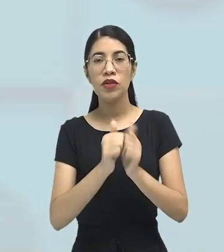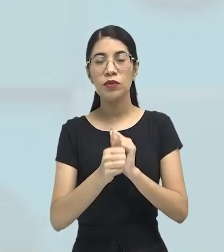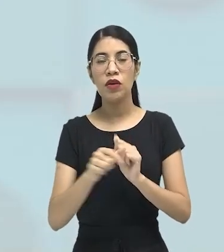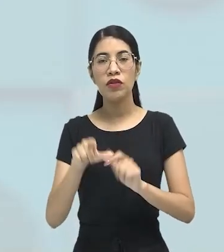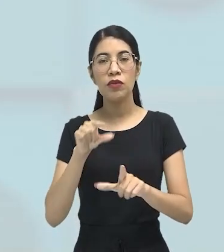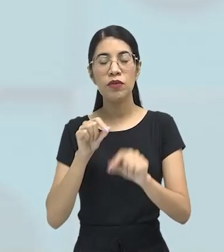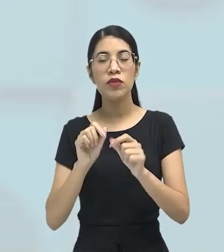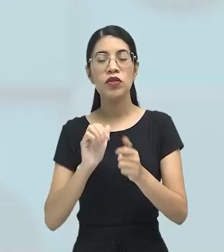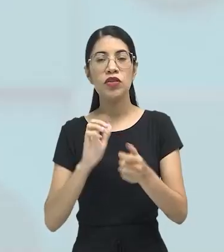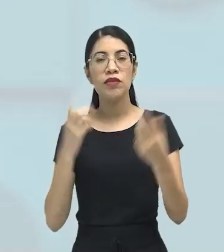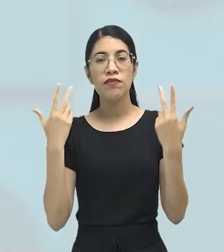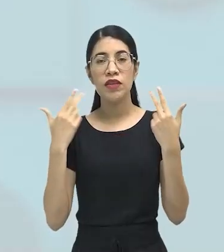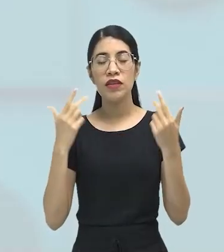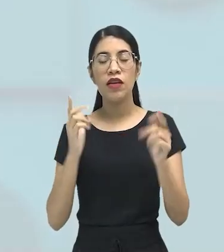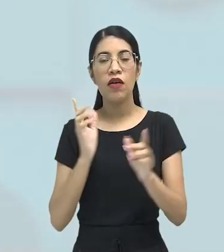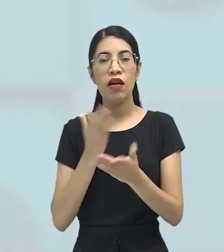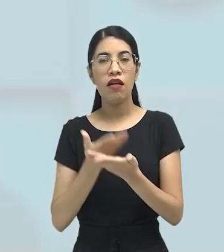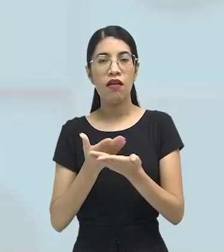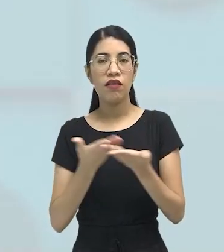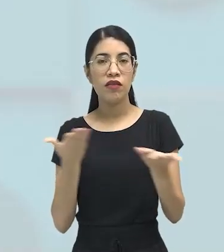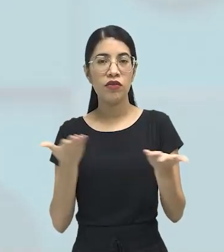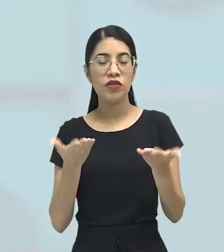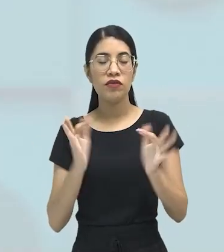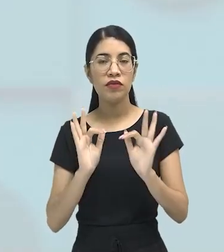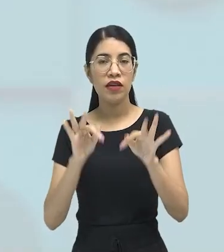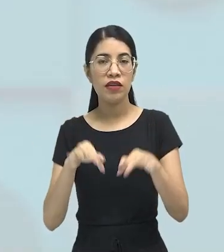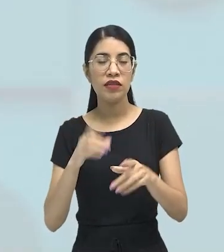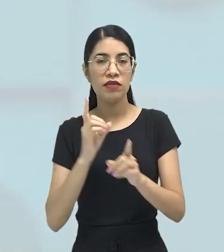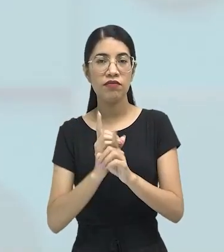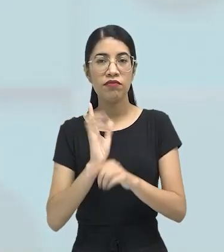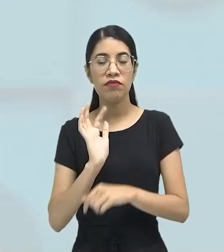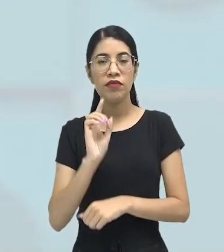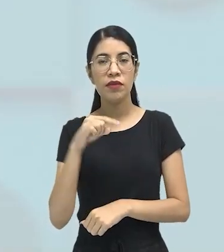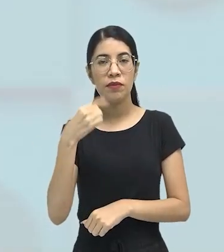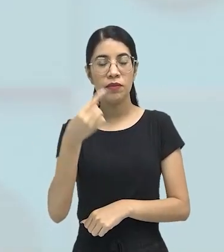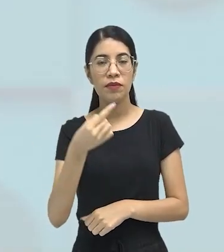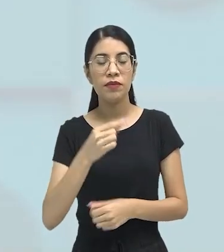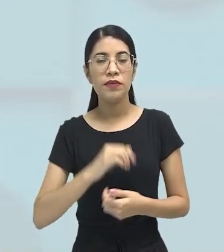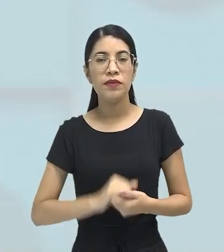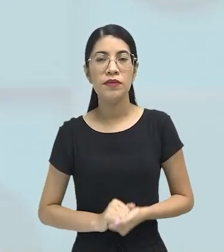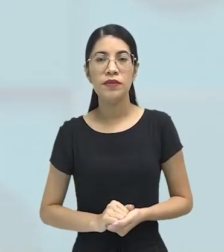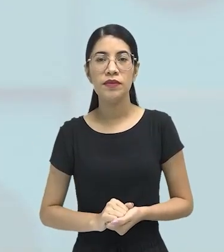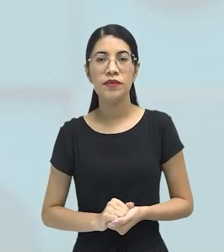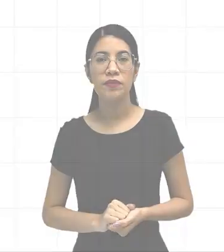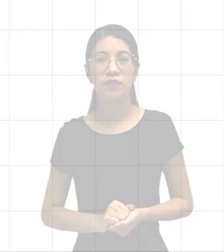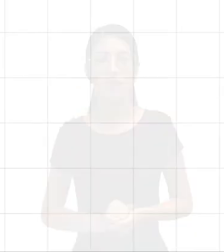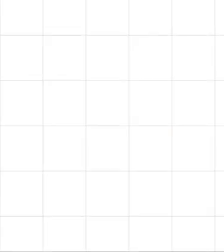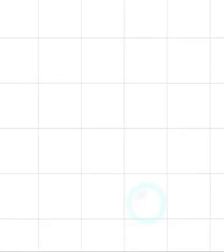opção de lazer. A nossa aula finaliza por aqui e a gente se encontra numa próxima oportunidade.